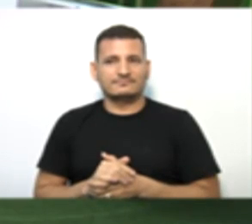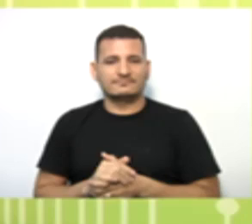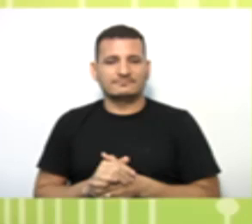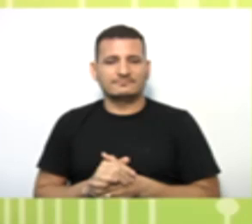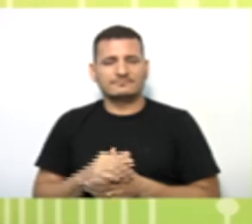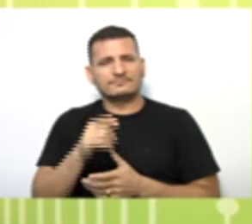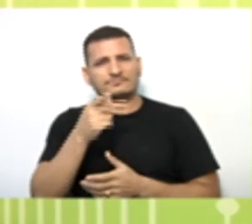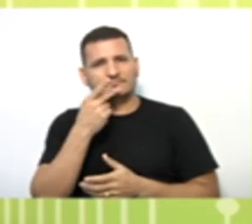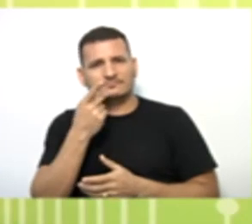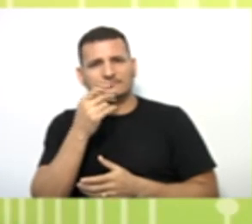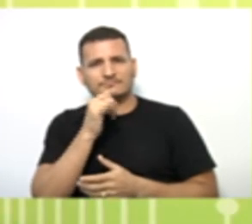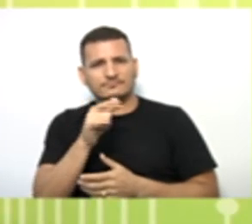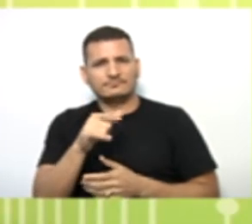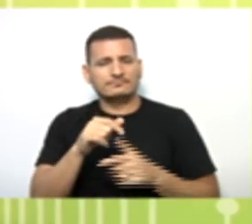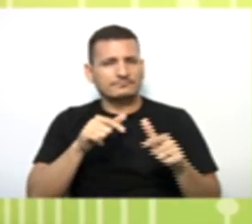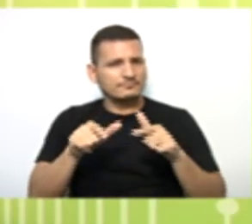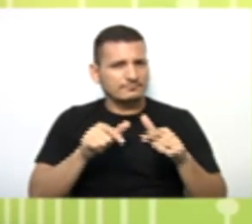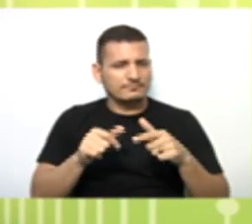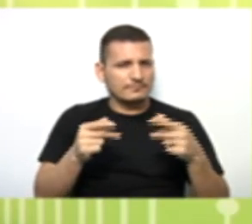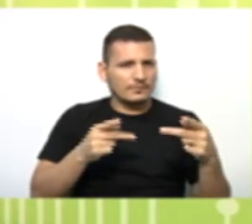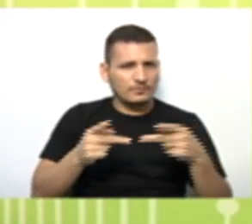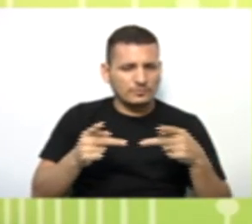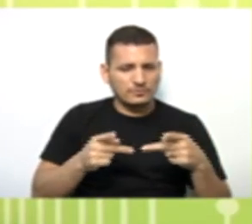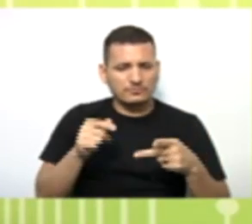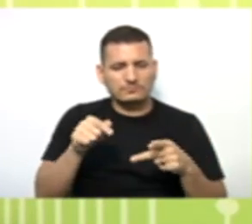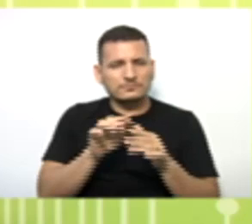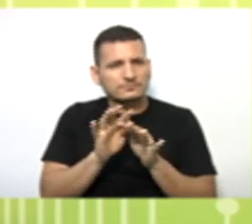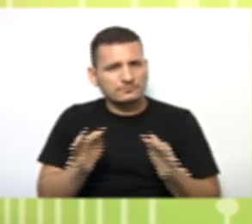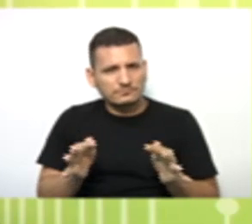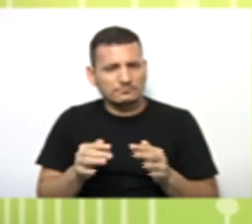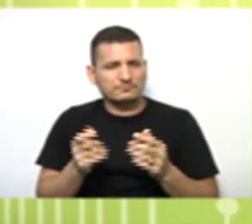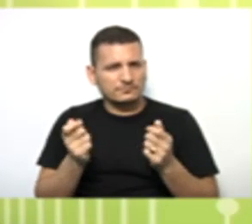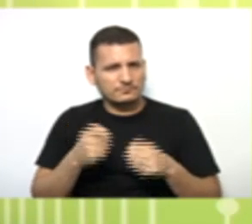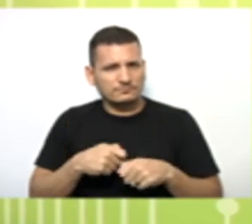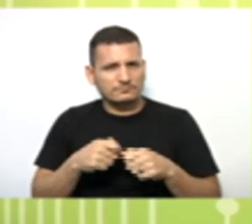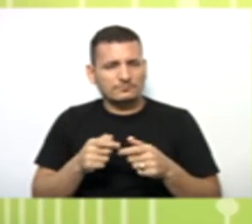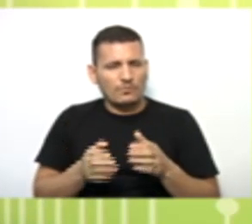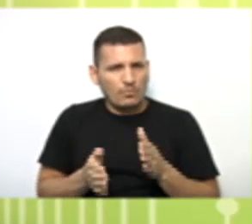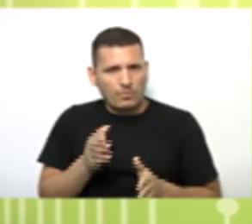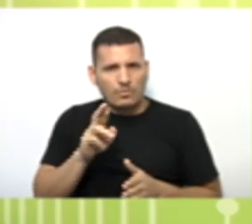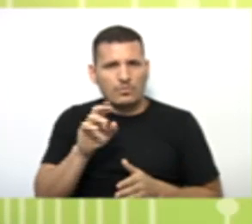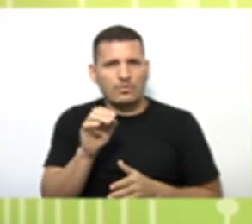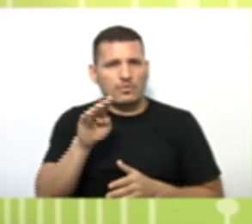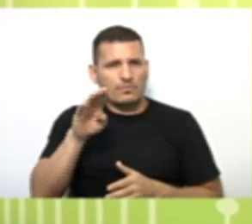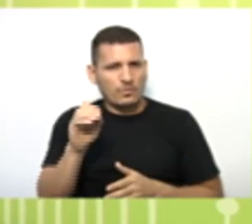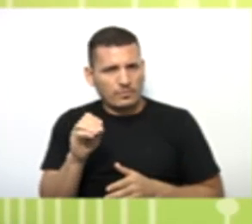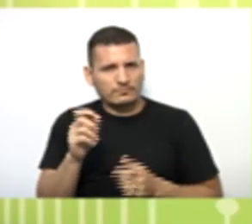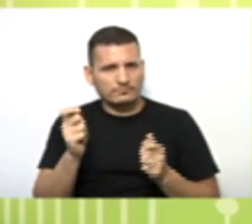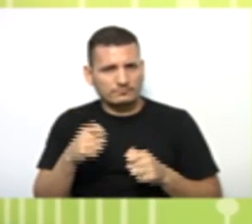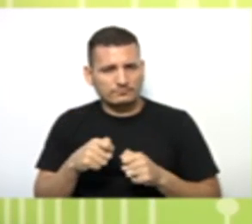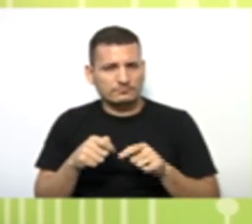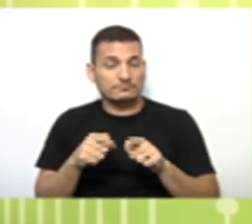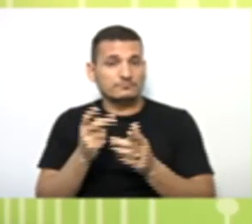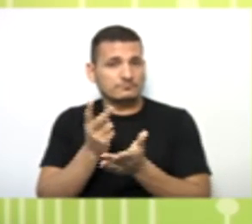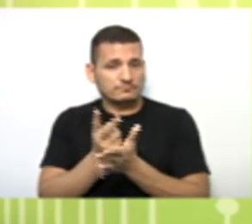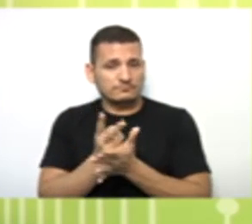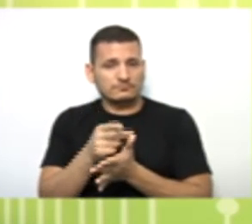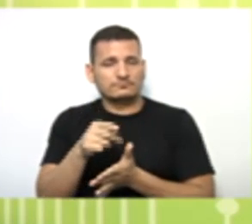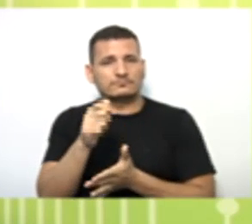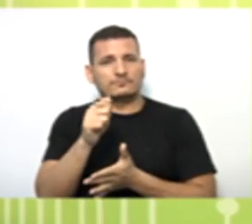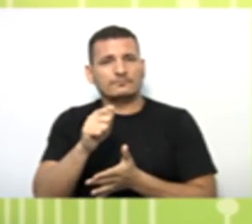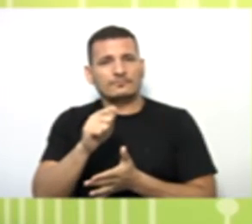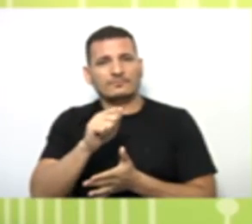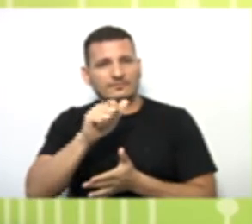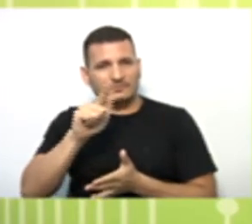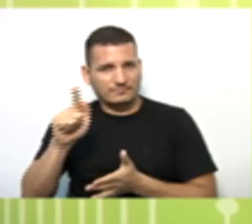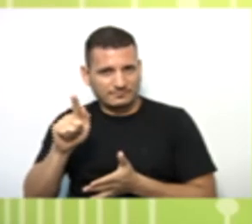se você está trabalhando num projetinho pequeno, poxa, nem que seja... Professor, é possível programar realmente um robozinho que vai estacionar sozinho? Esse mesmo algoritmo que você usar